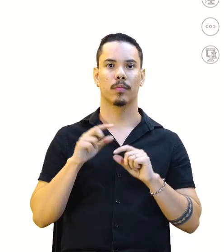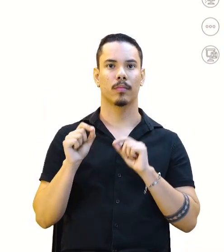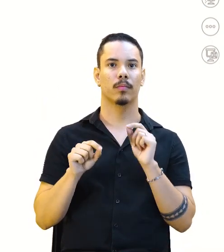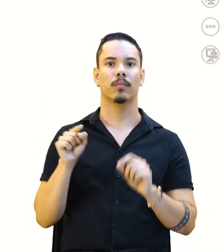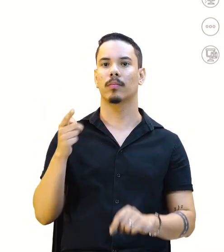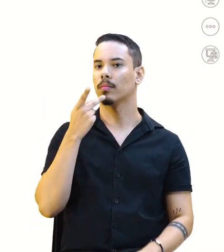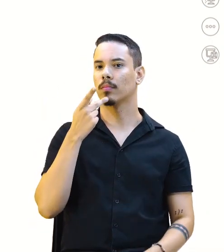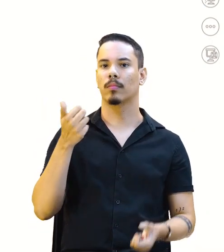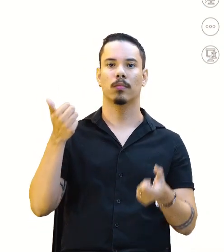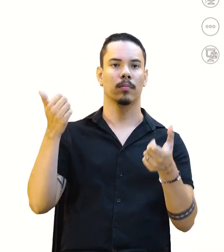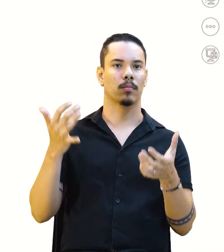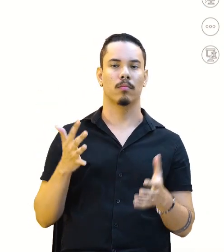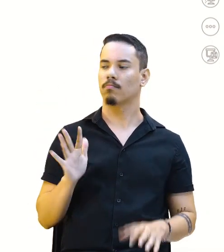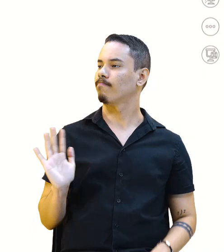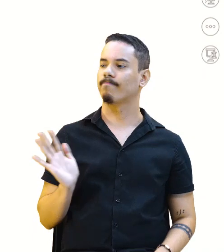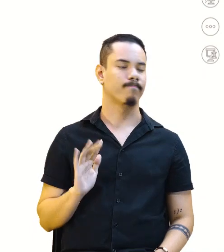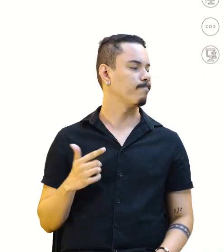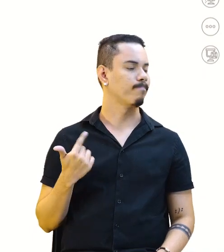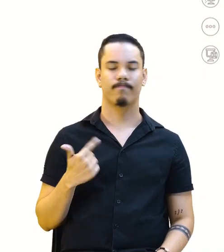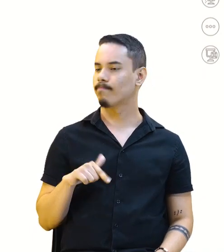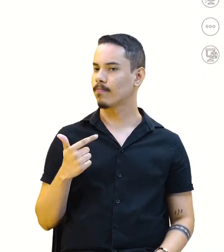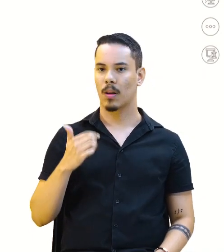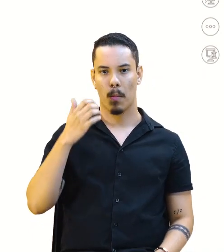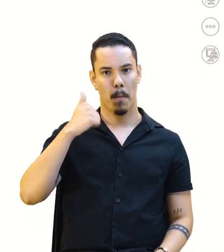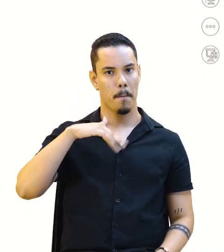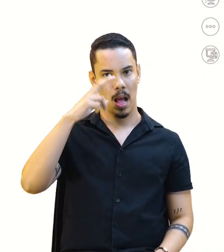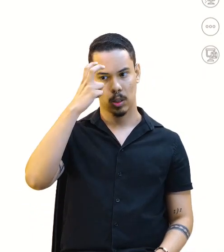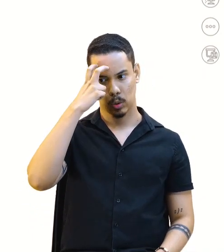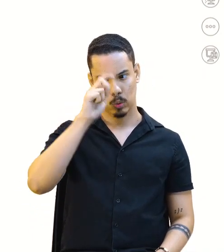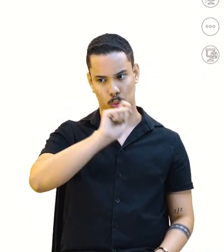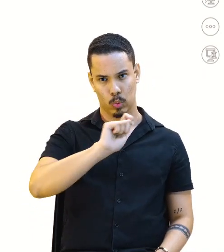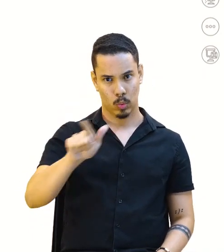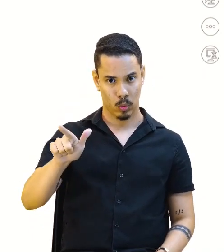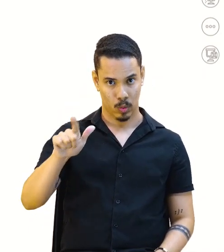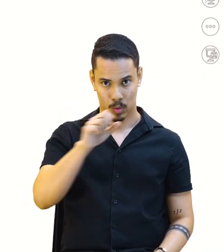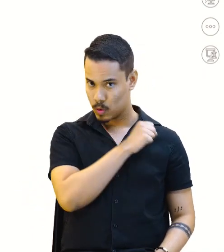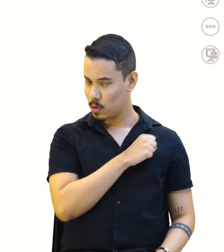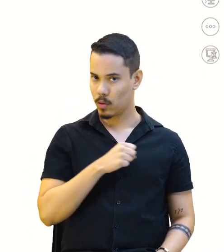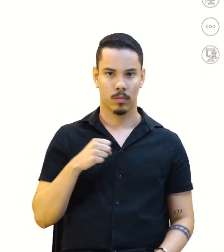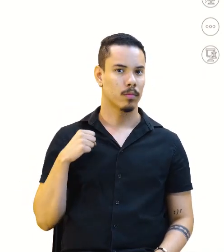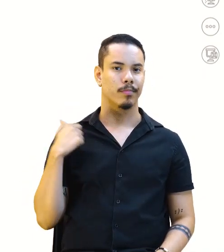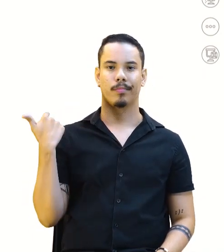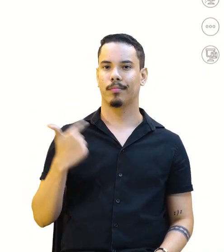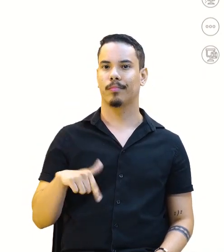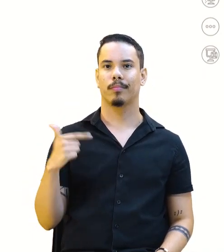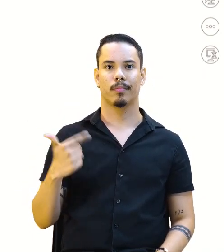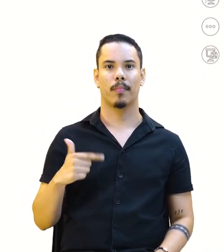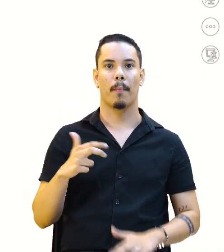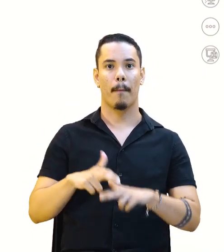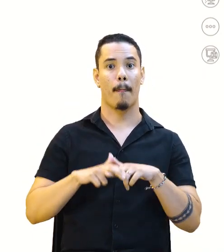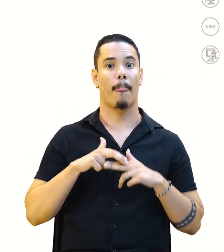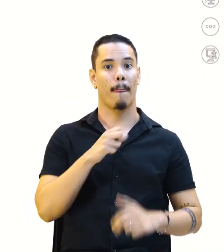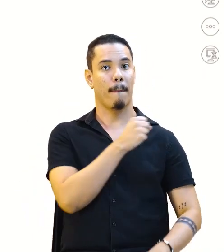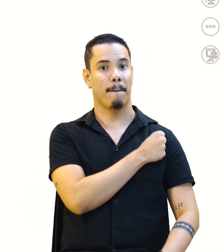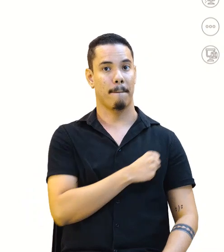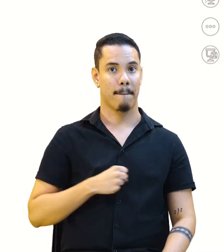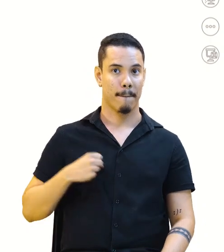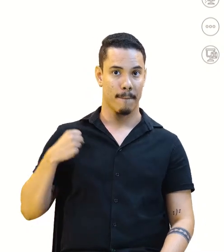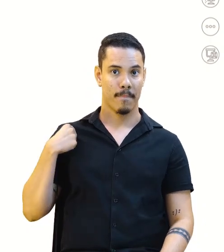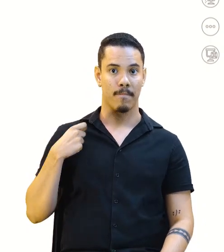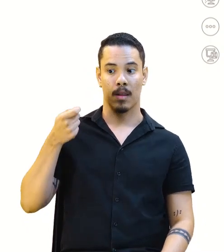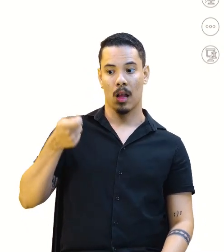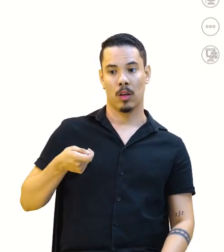falou? Não, não existe ninguém mais sábio do que Sócrates. Então, assim como ele, como Sócrates, a atitude